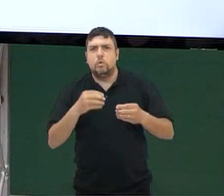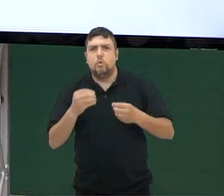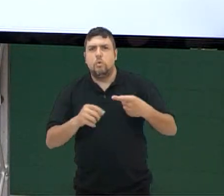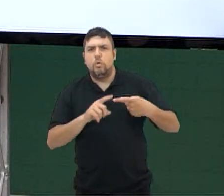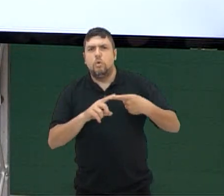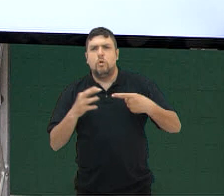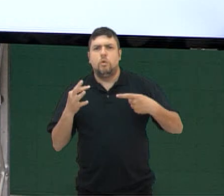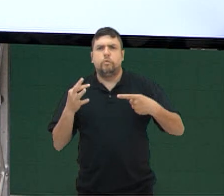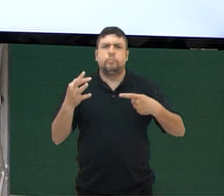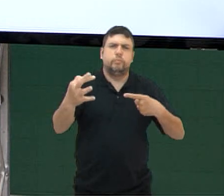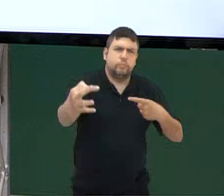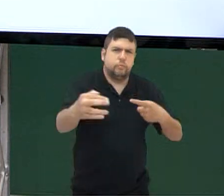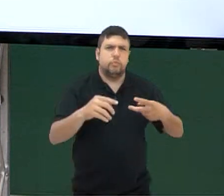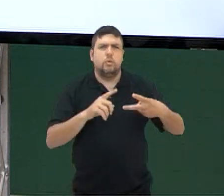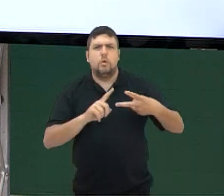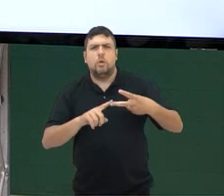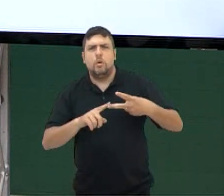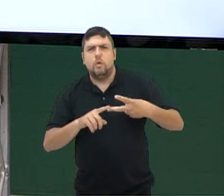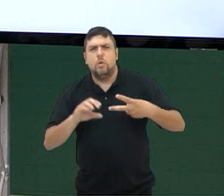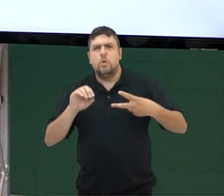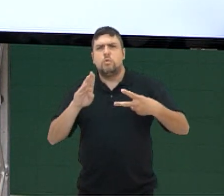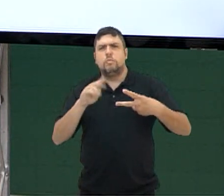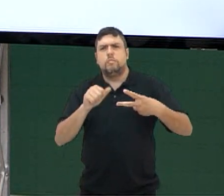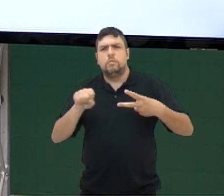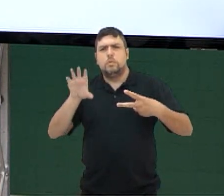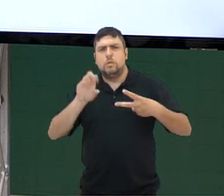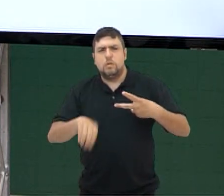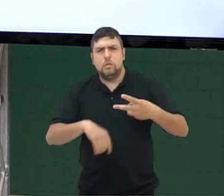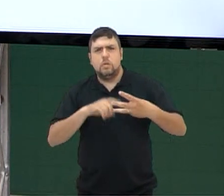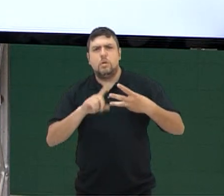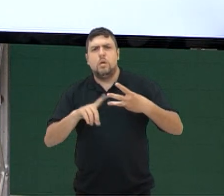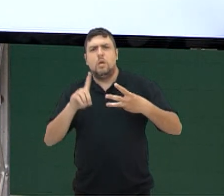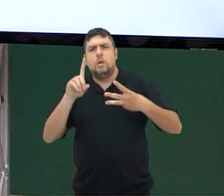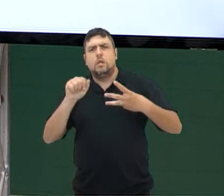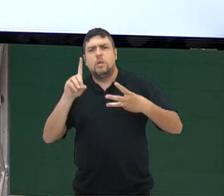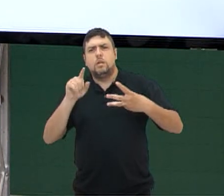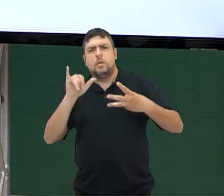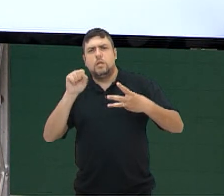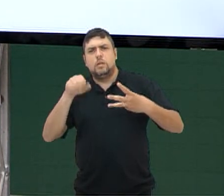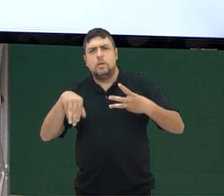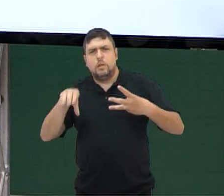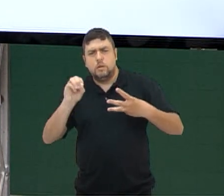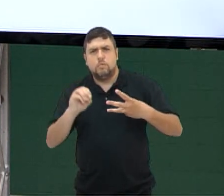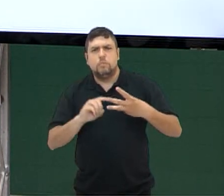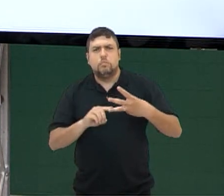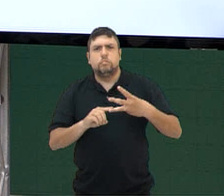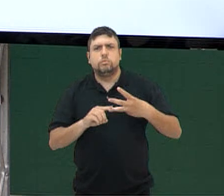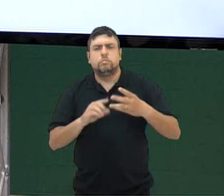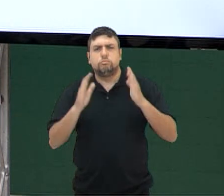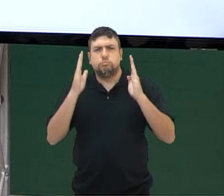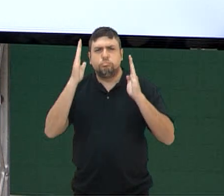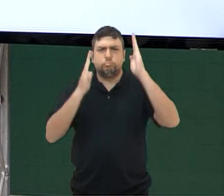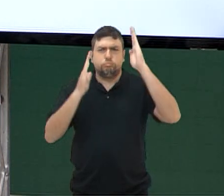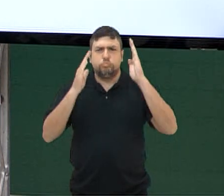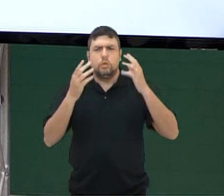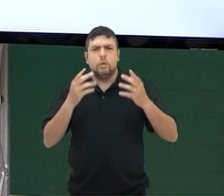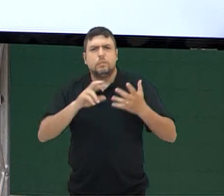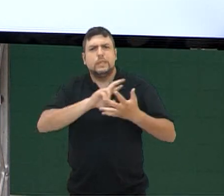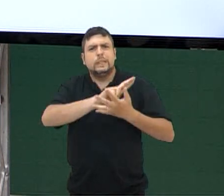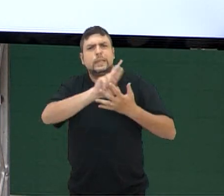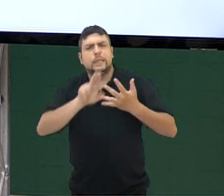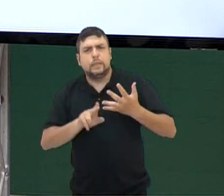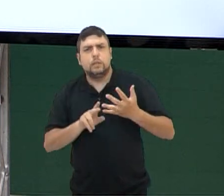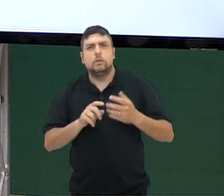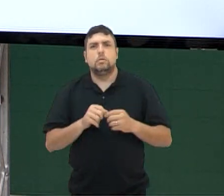futurismo, o cubismo, o dadaísmo, o surrealismo, o expressionismo. Eles basicamente surgem com as